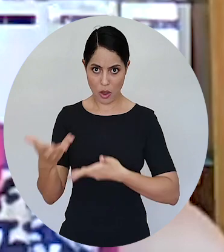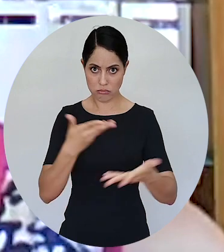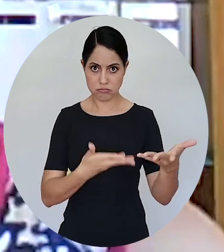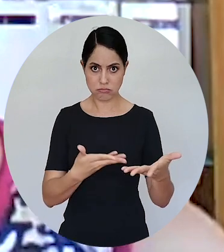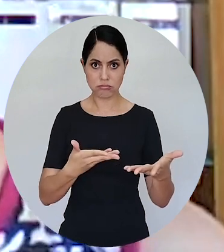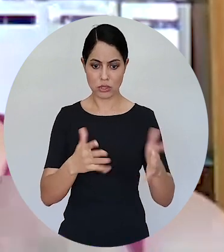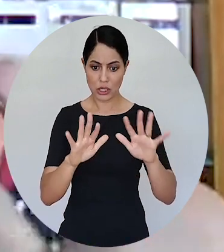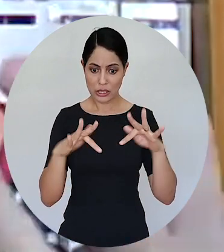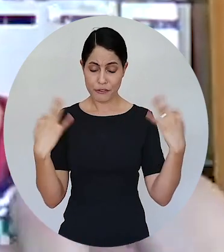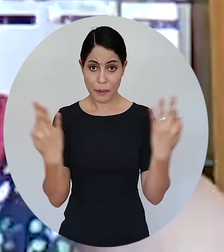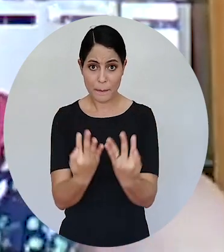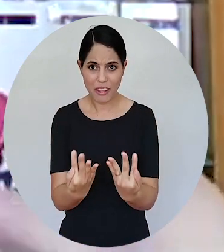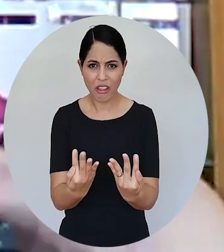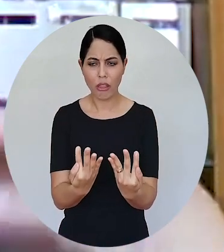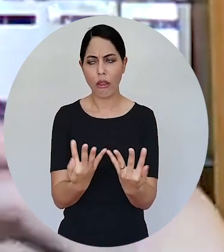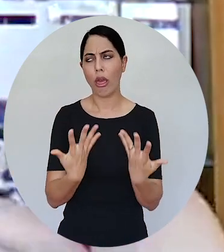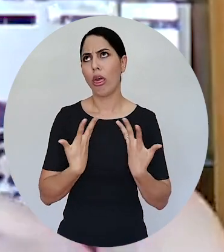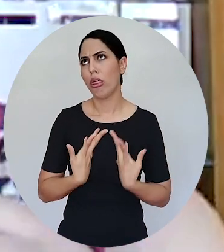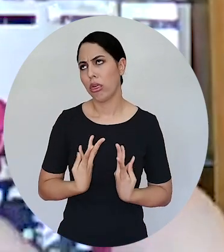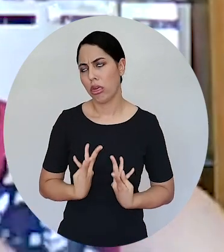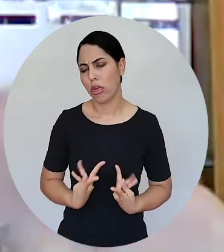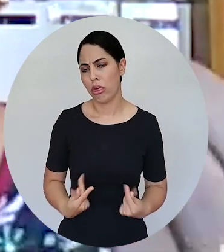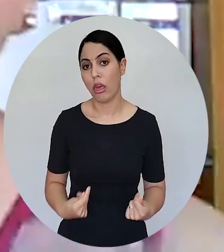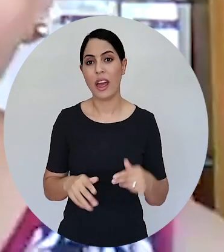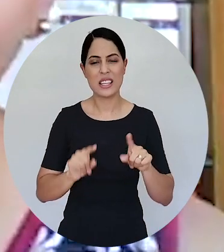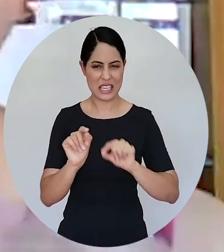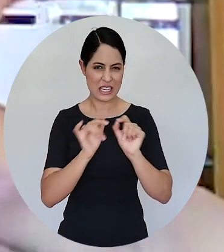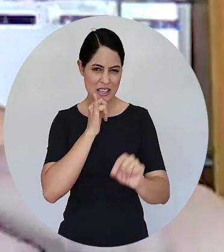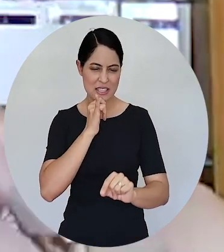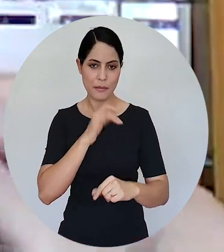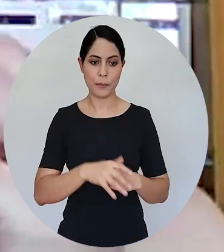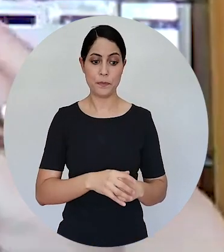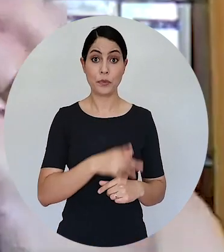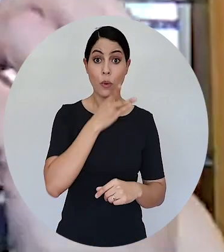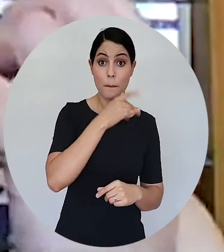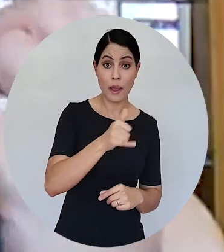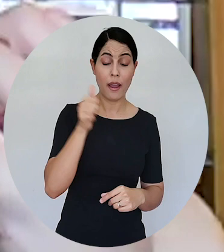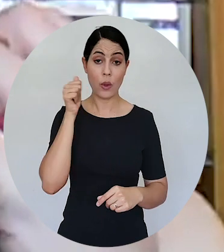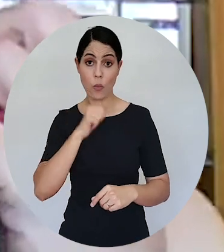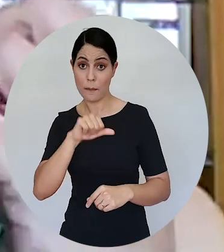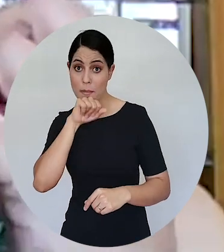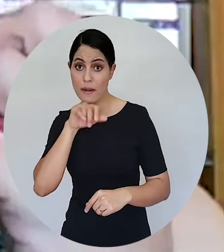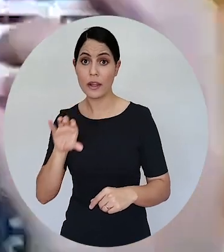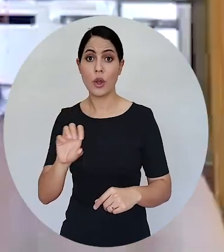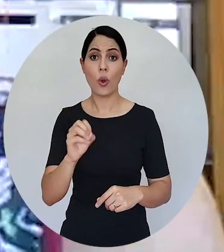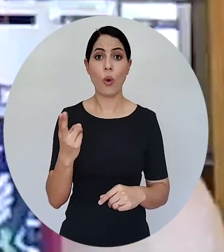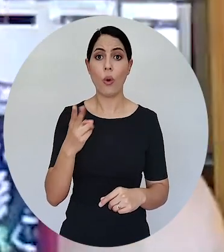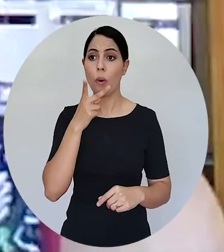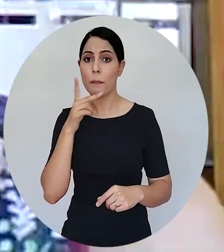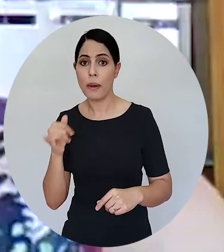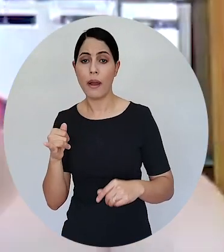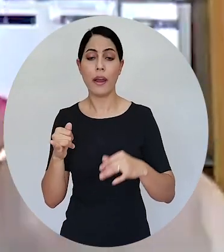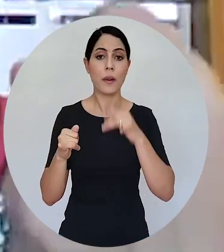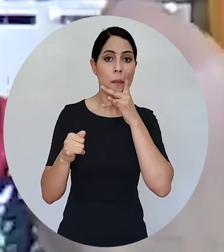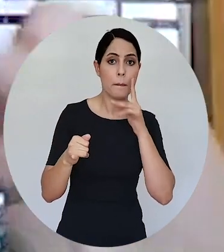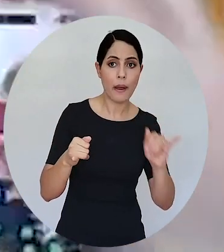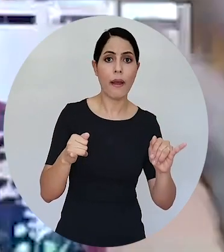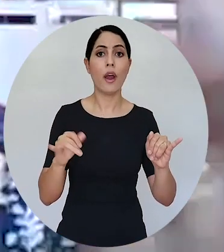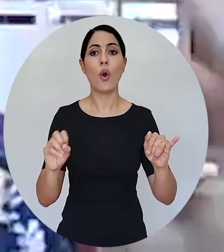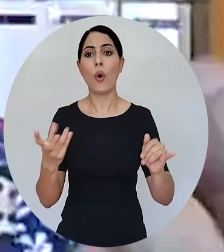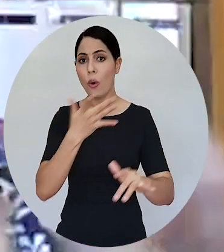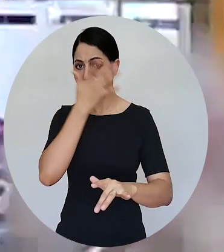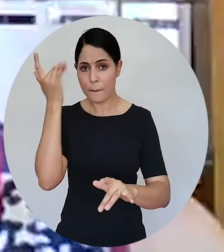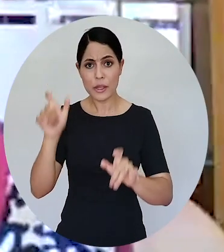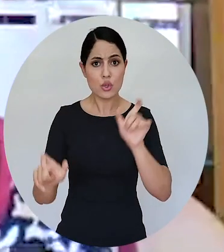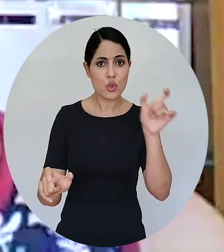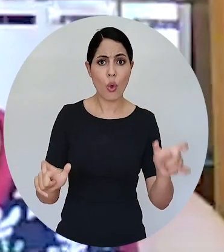que está desgastada, e a gente está falando de um pai e uma mãe, ou de um pai e um pai, ou